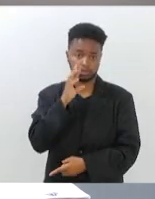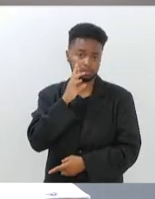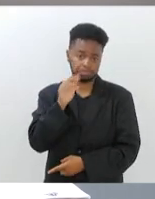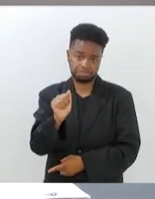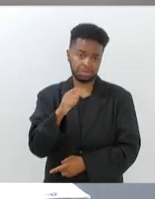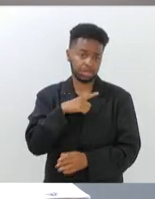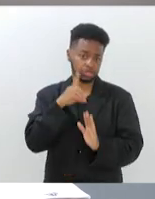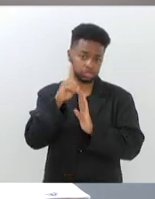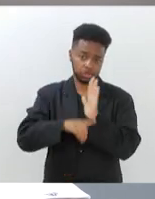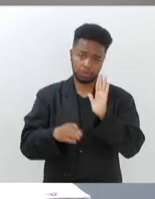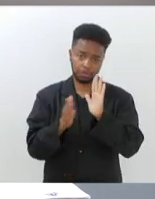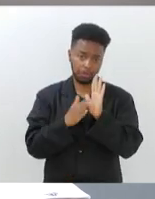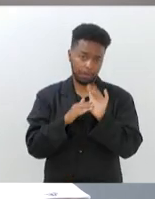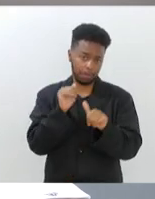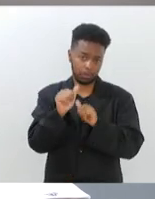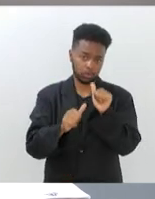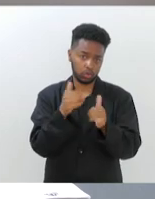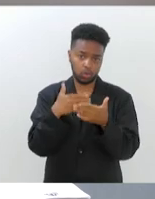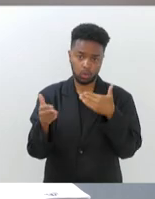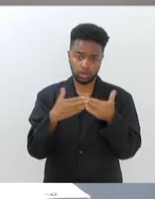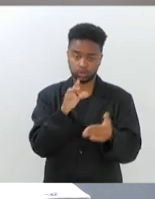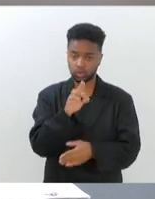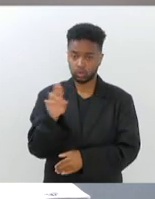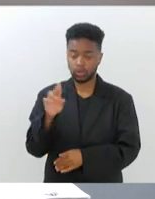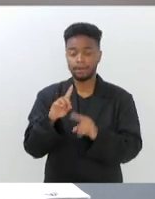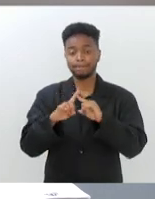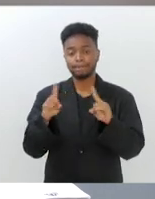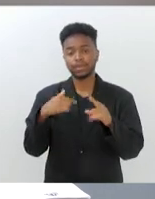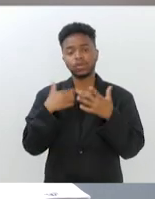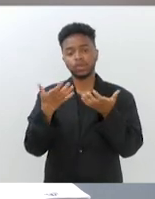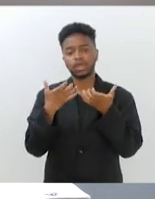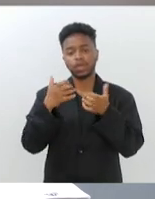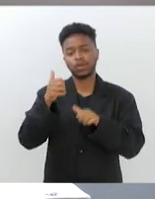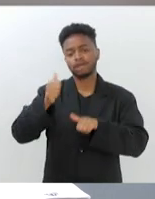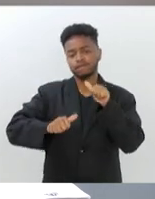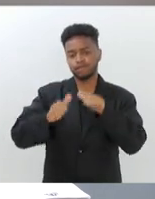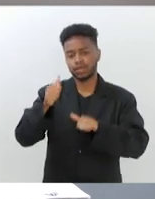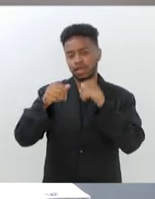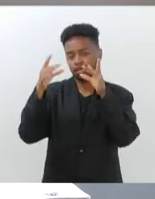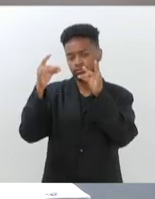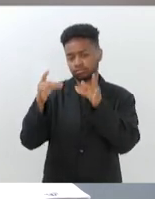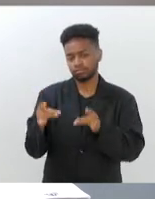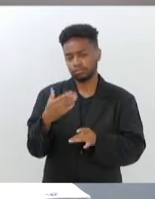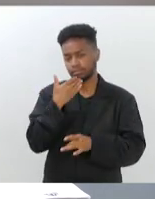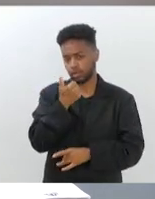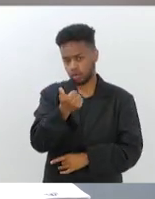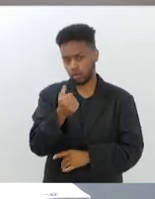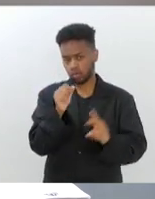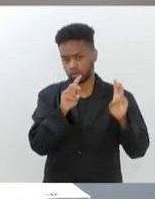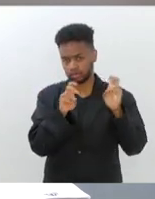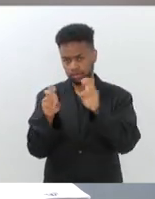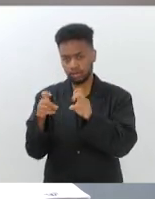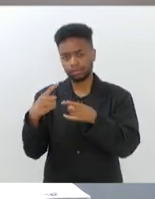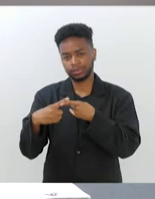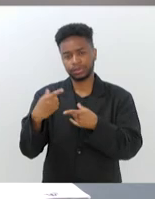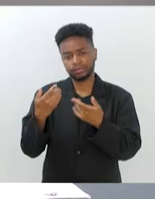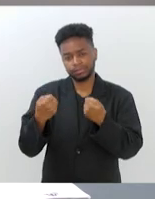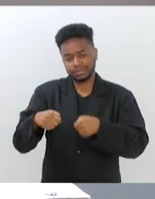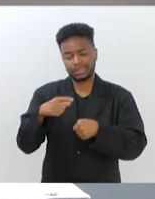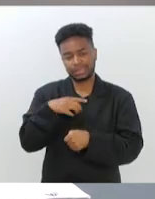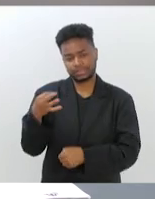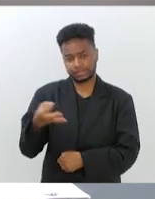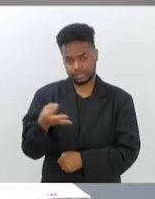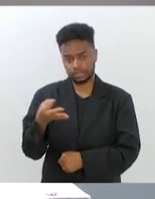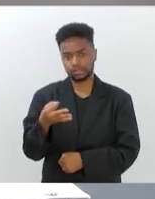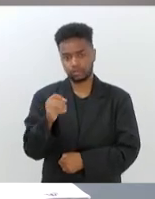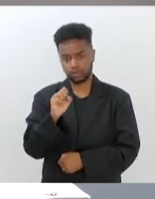propor qualquer trocar qualquer nome mas eu queria dar uma olhada no melhor nessa questão para ter mais convicção